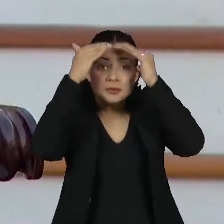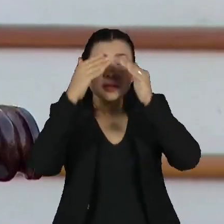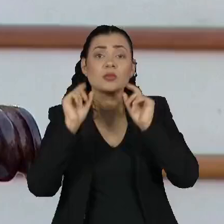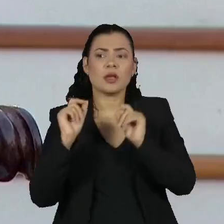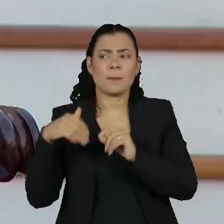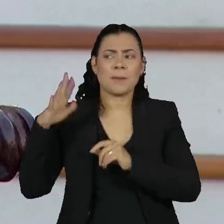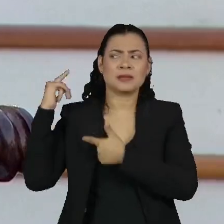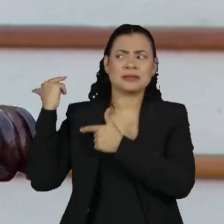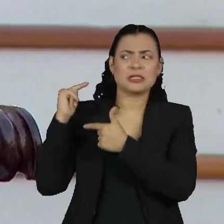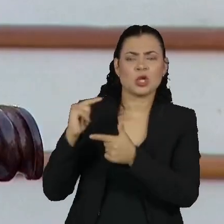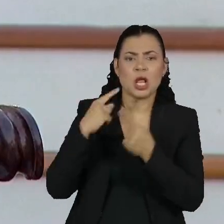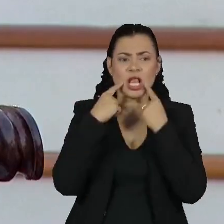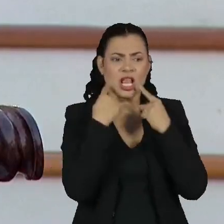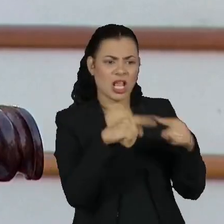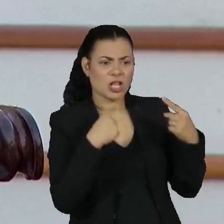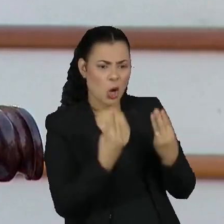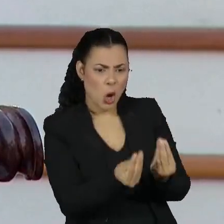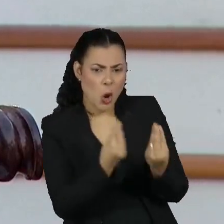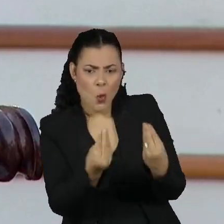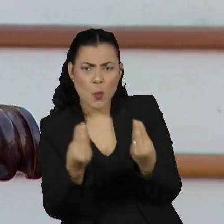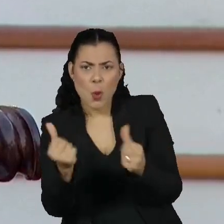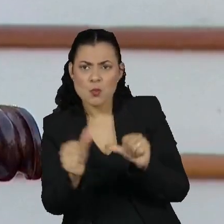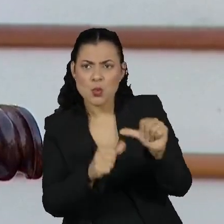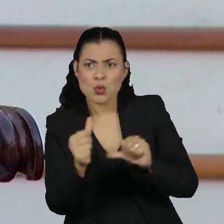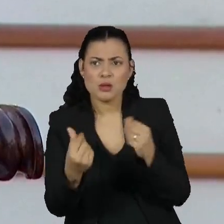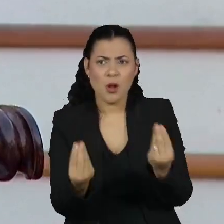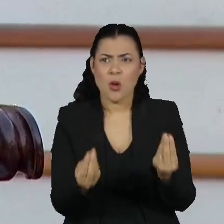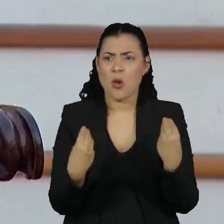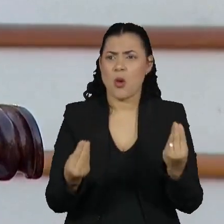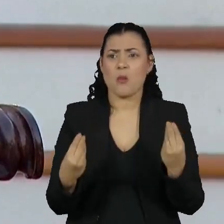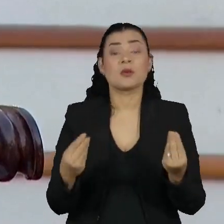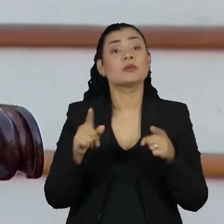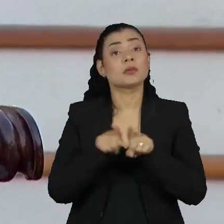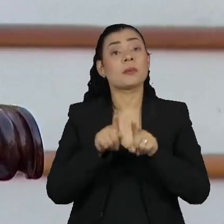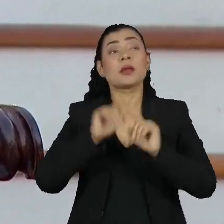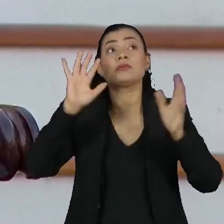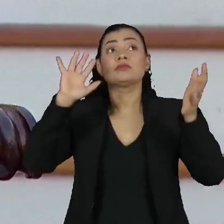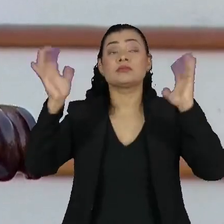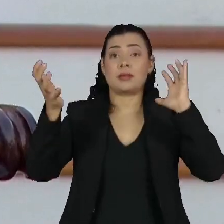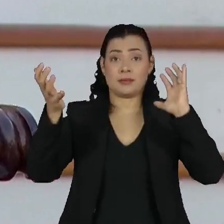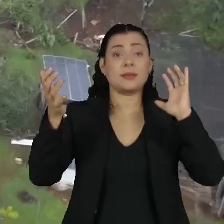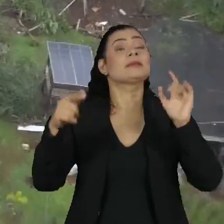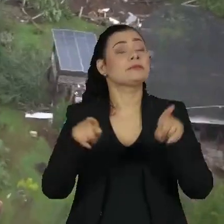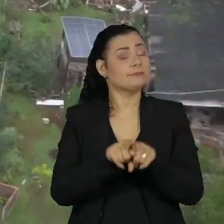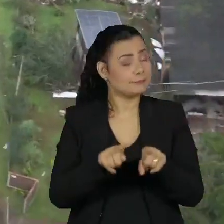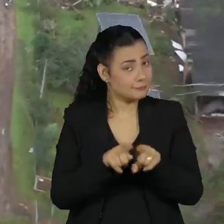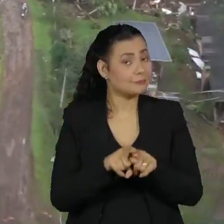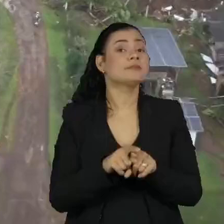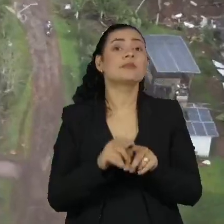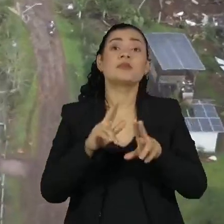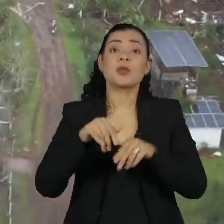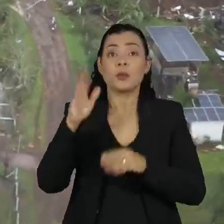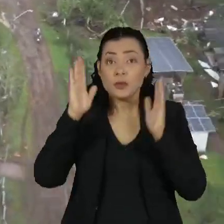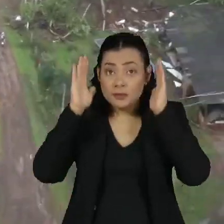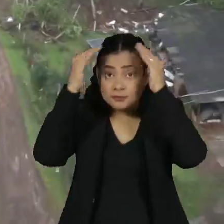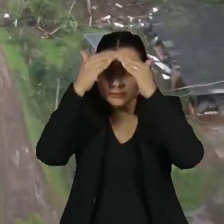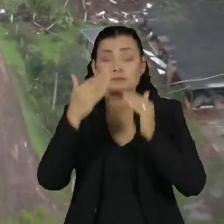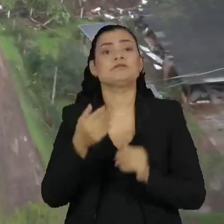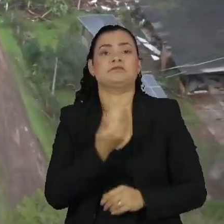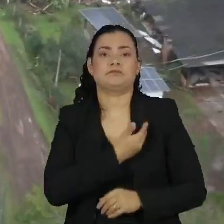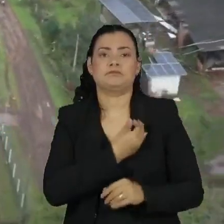que criticam as manifestações do pontífice sobre as mudanças climáticas o Papa publicou um novo texto